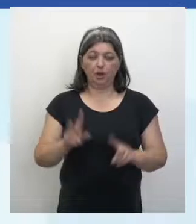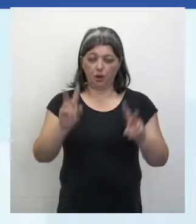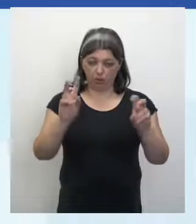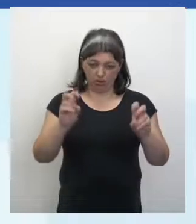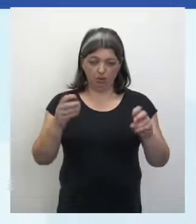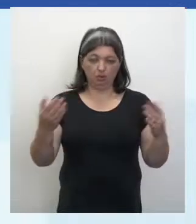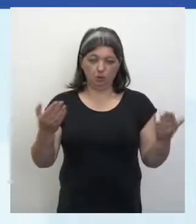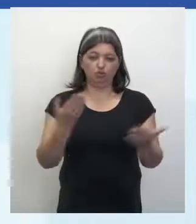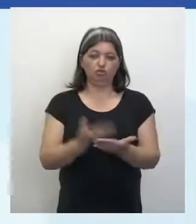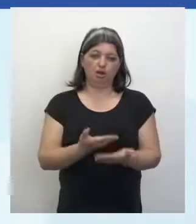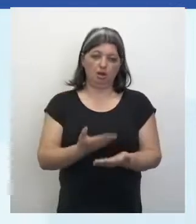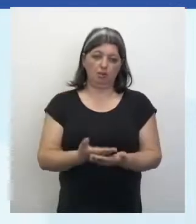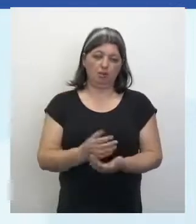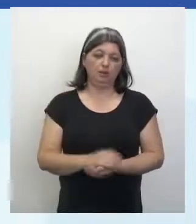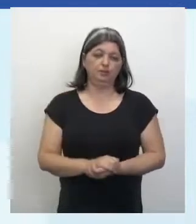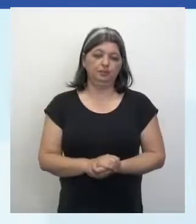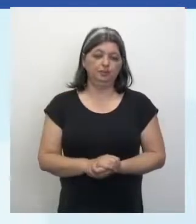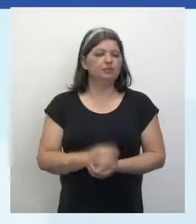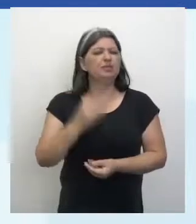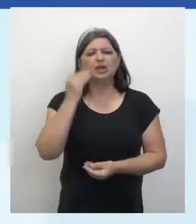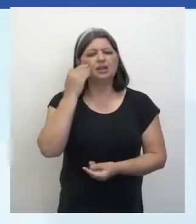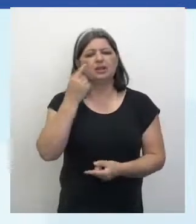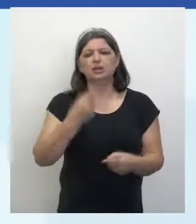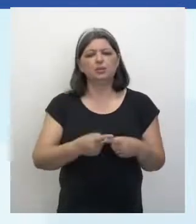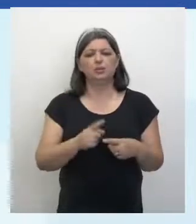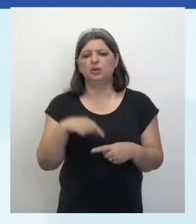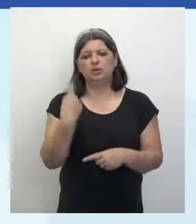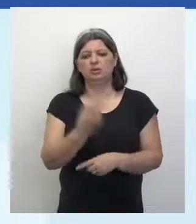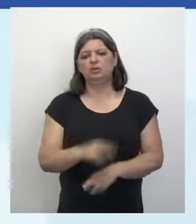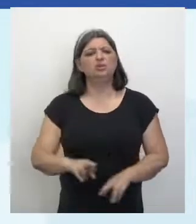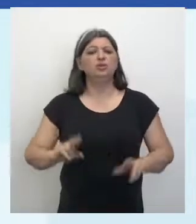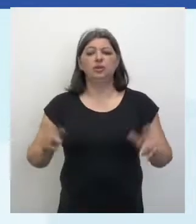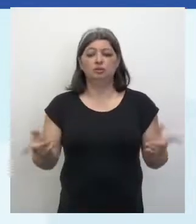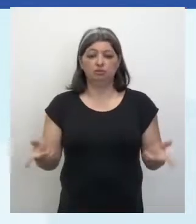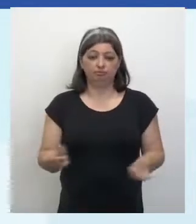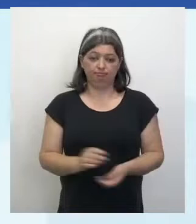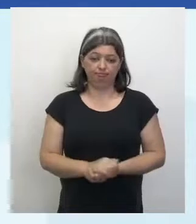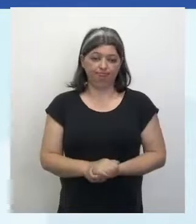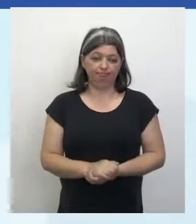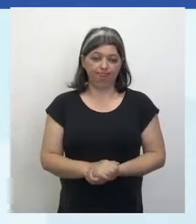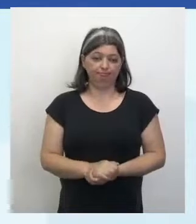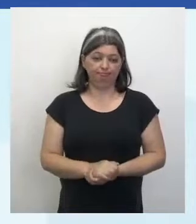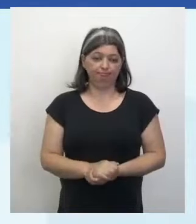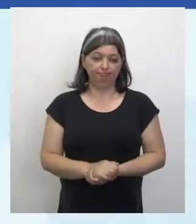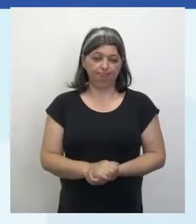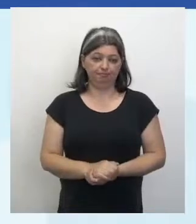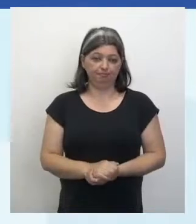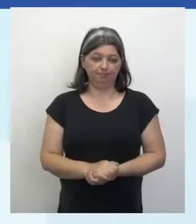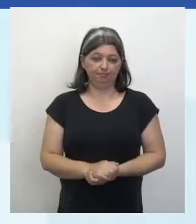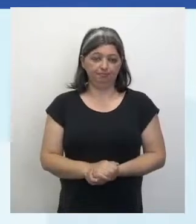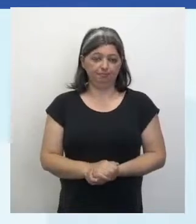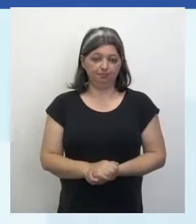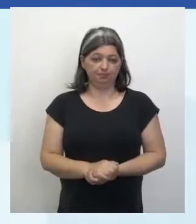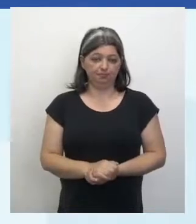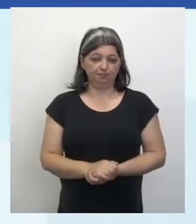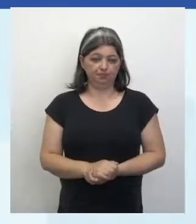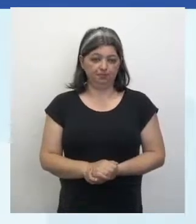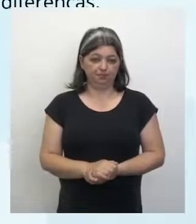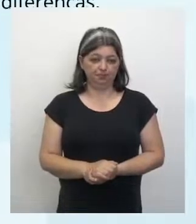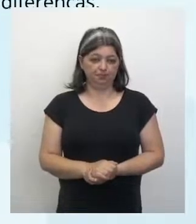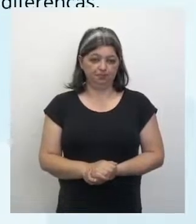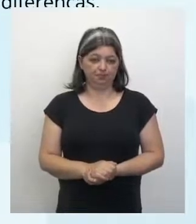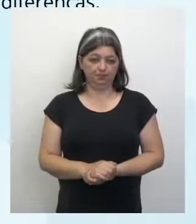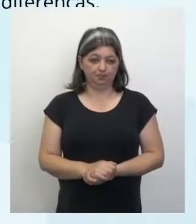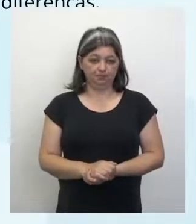né? Entender por que somos diferentes. Tá certo? Pode mudar de slide, por favor.